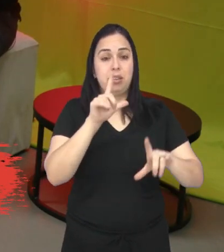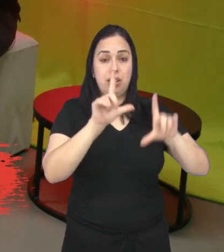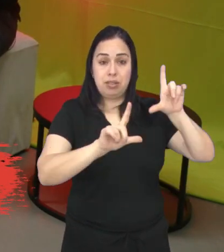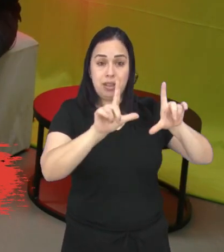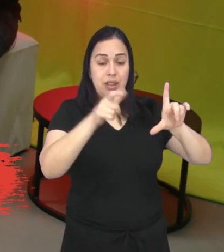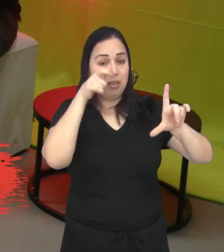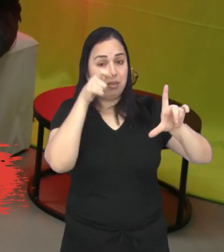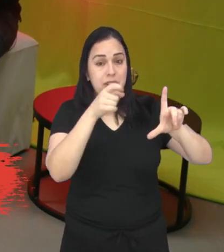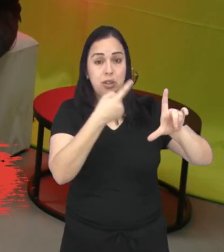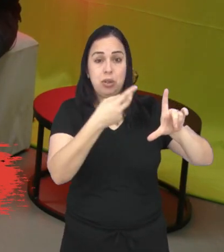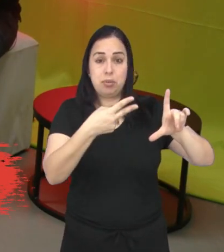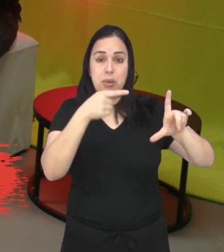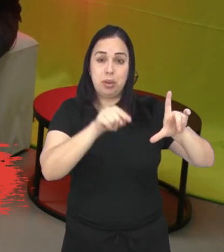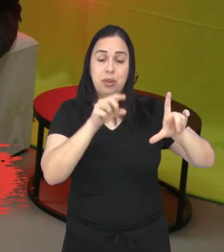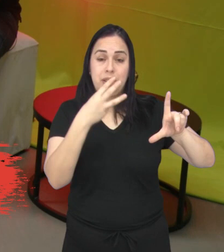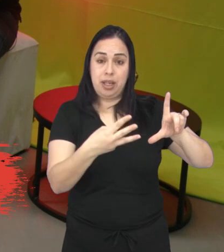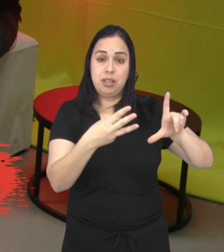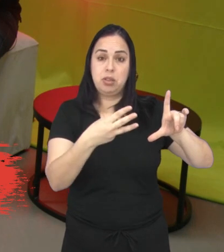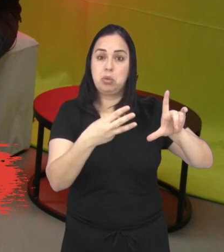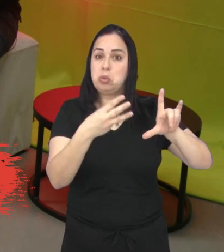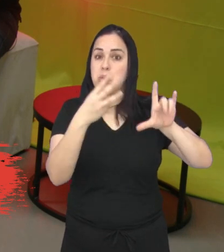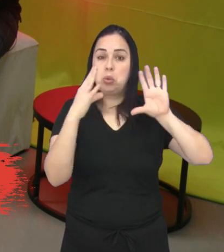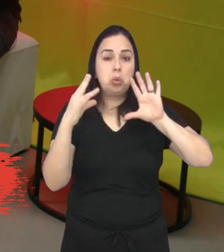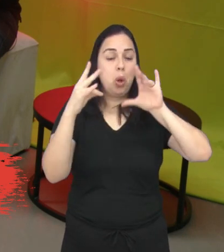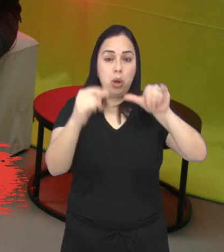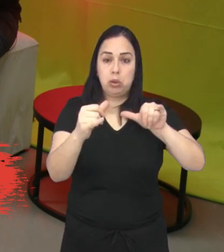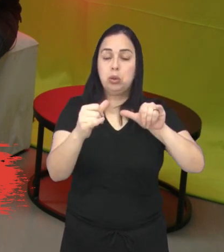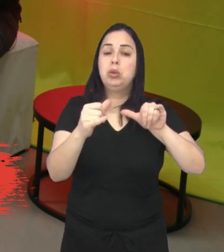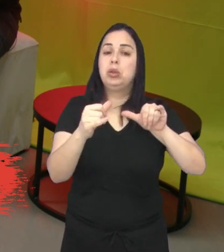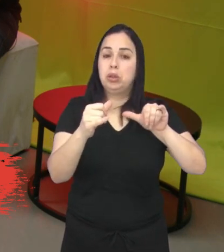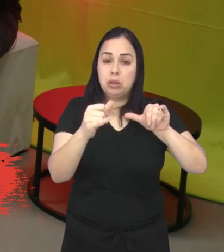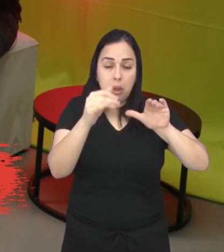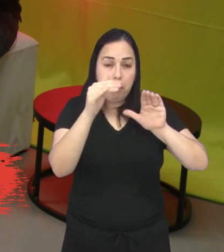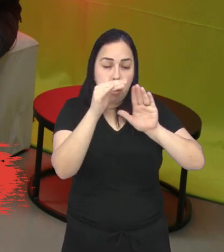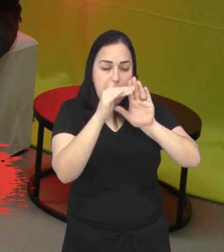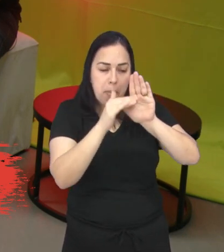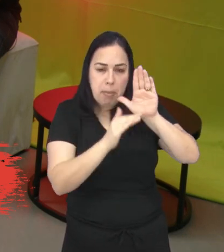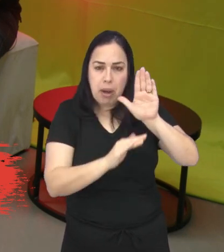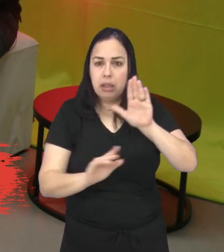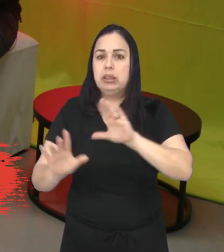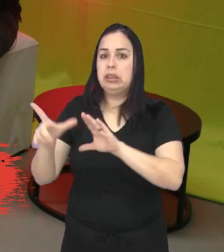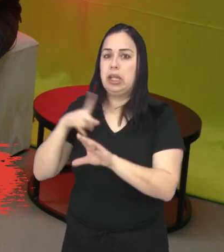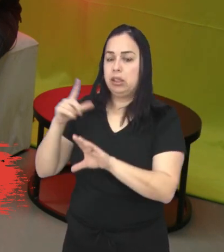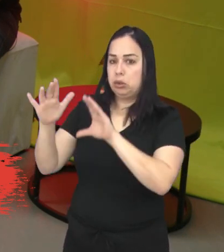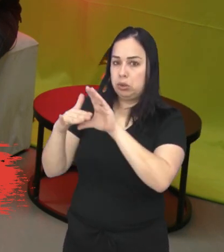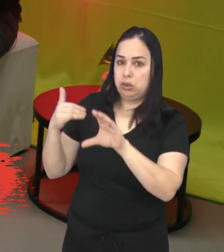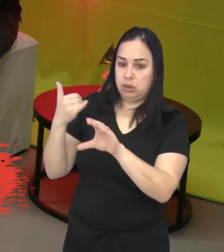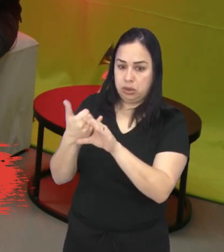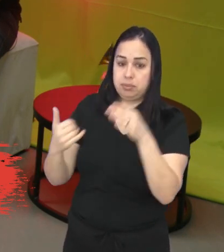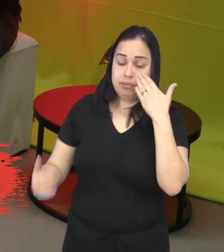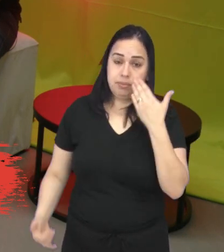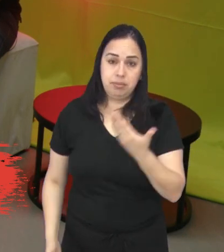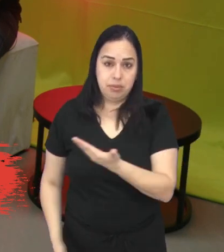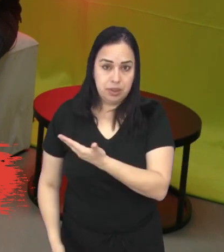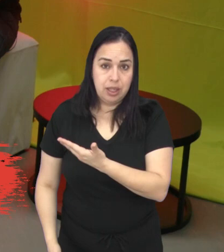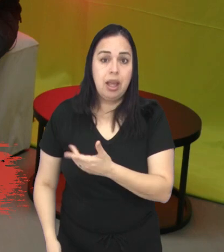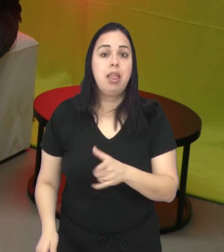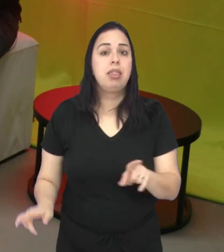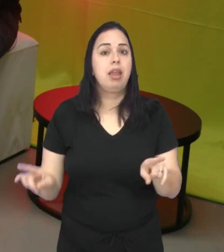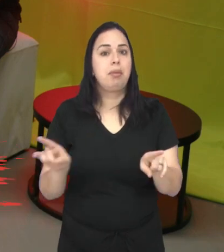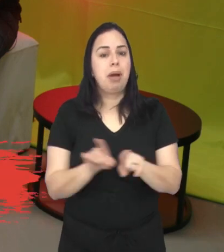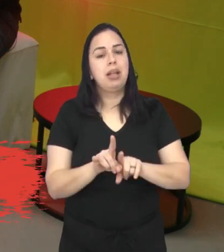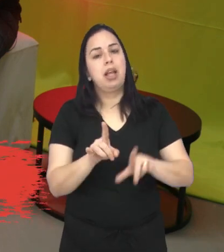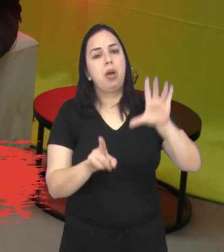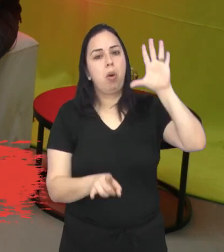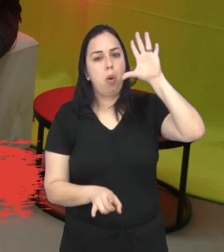canal 12.3, saiba que todo o nosso conteúdo fica disponível no canal de YouTube, o Câmara SJC. E a TV também tem